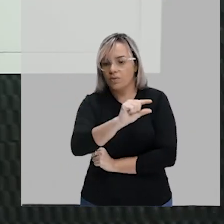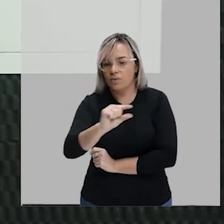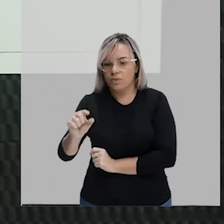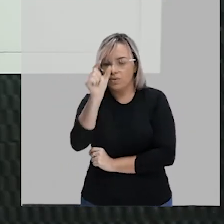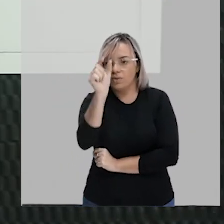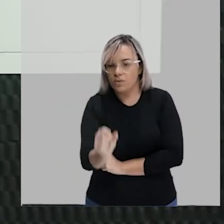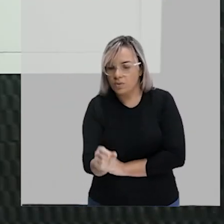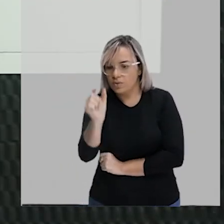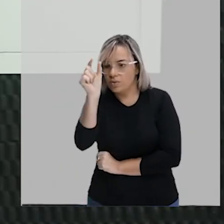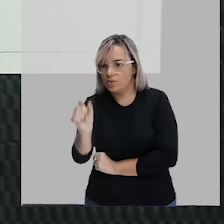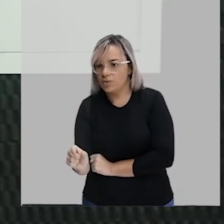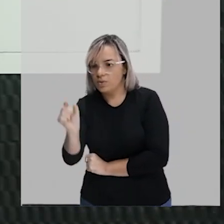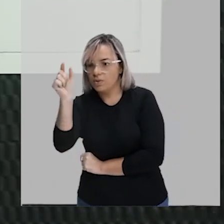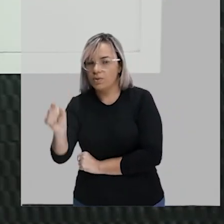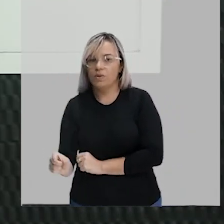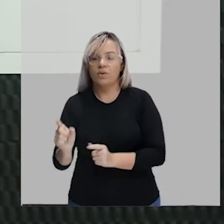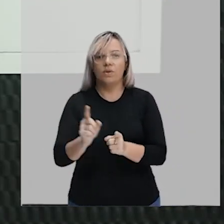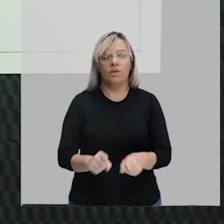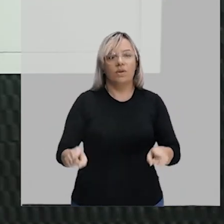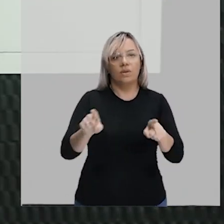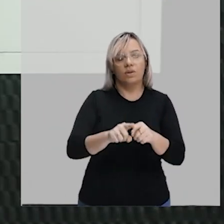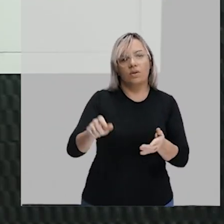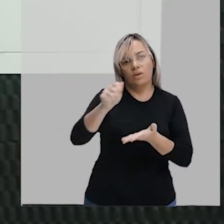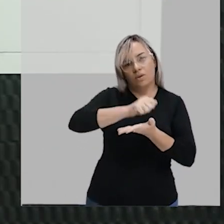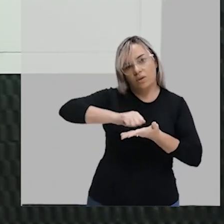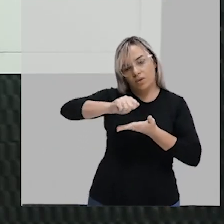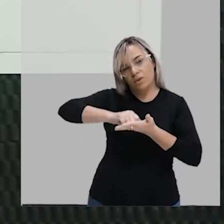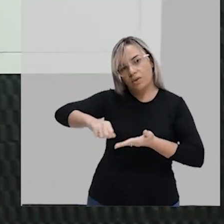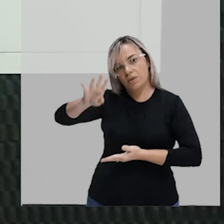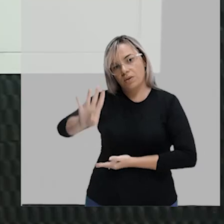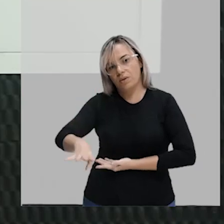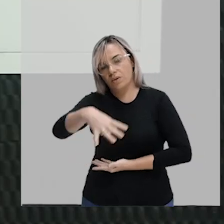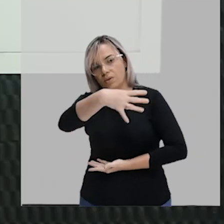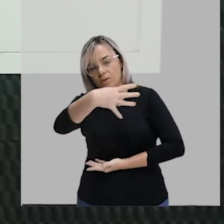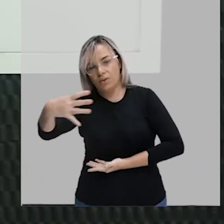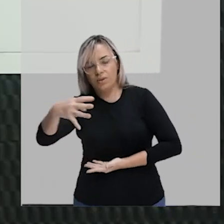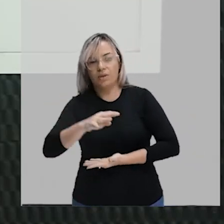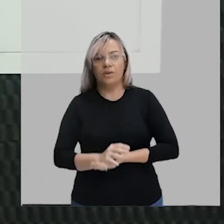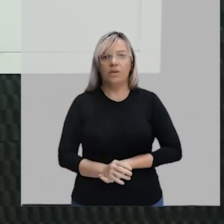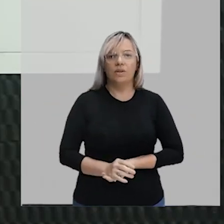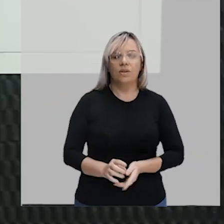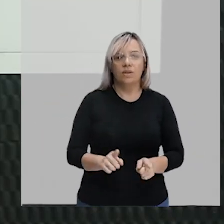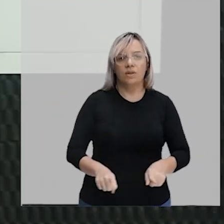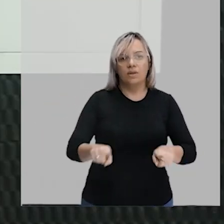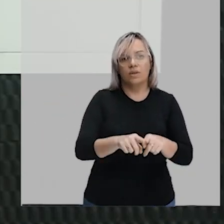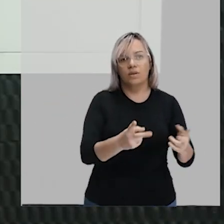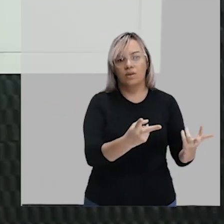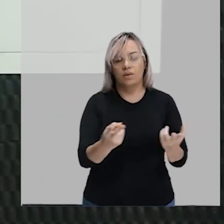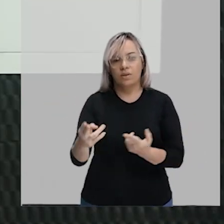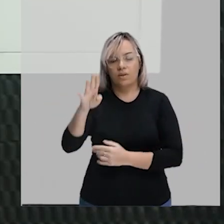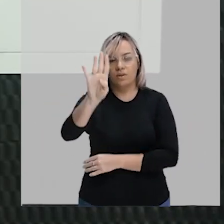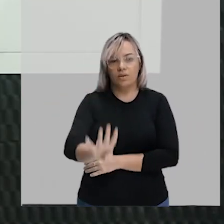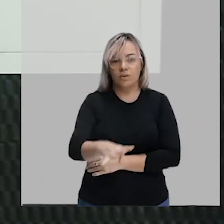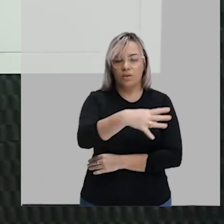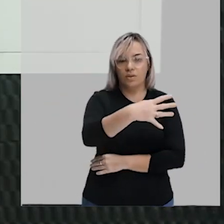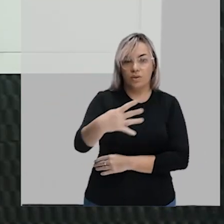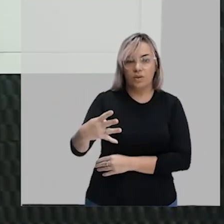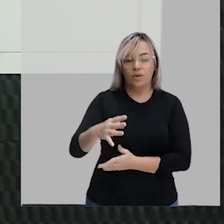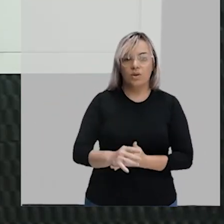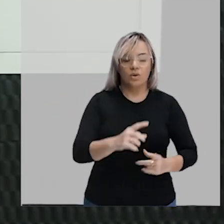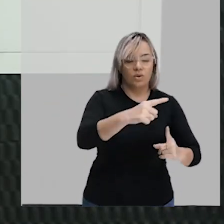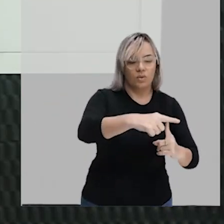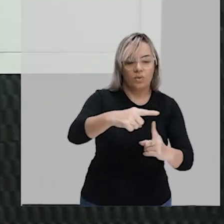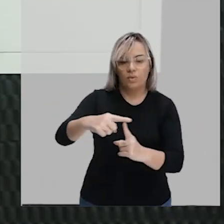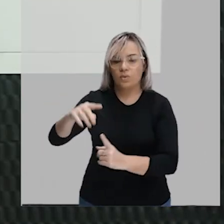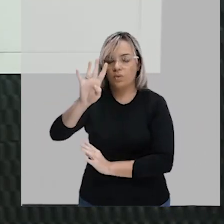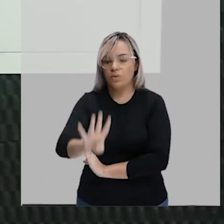né? Falamos como que se escreve a forma geral de uma matriz, falamos de igualdade de matrizes, falamos de tipos de